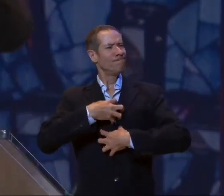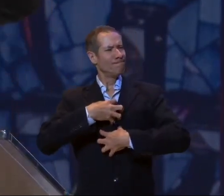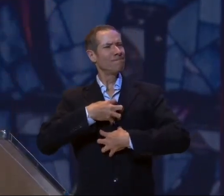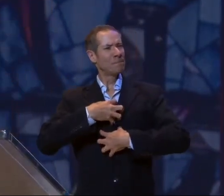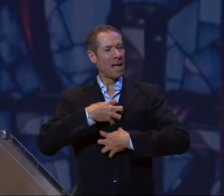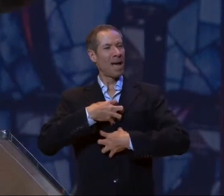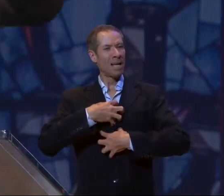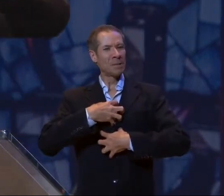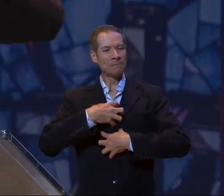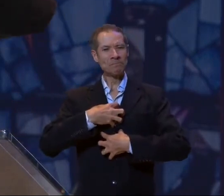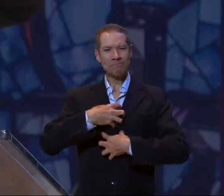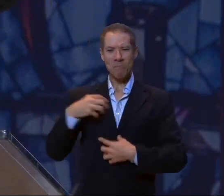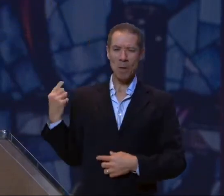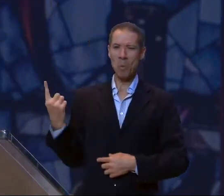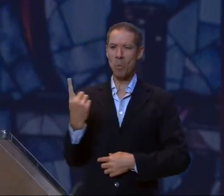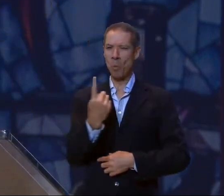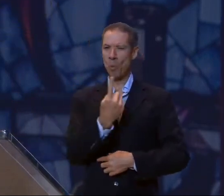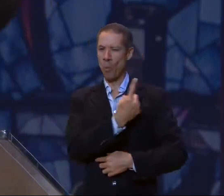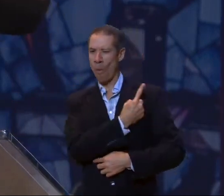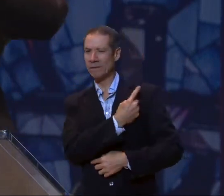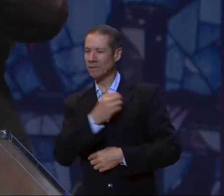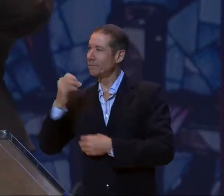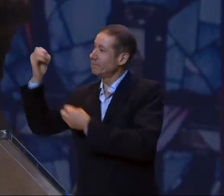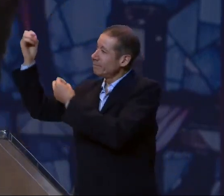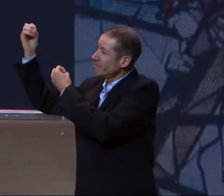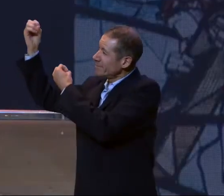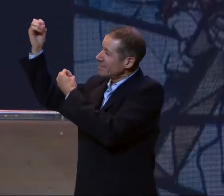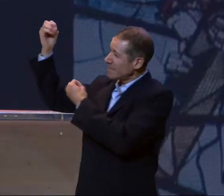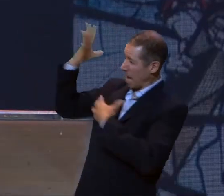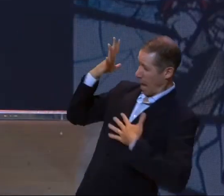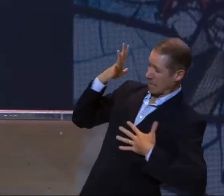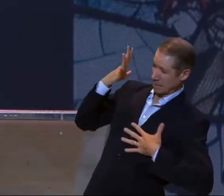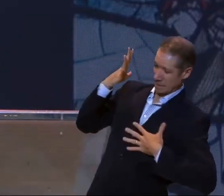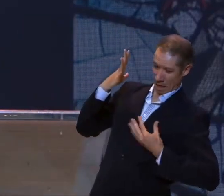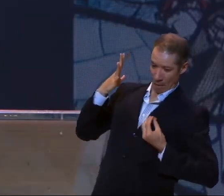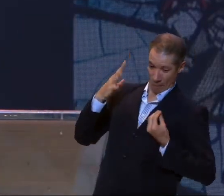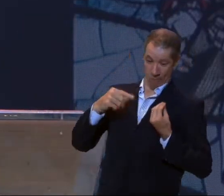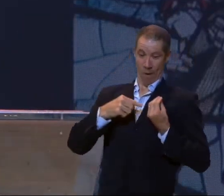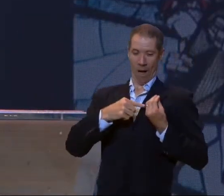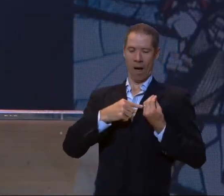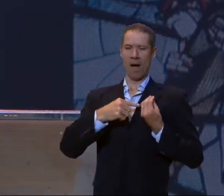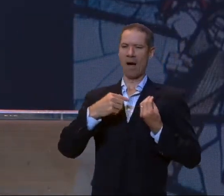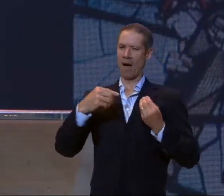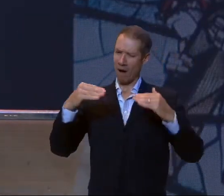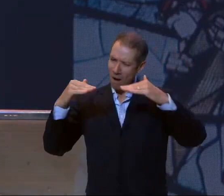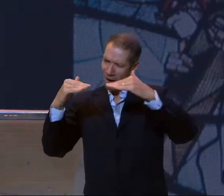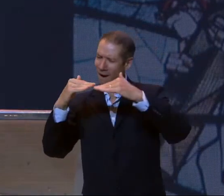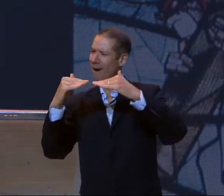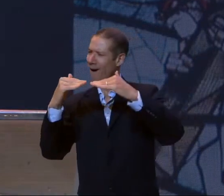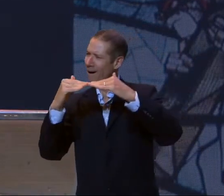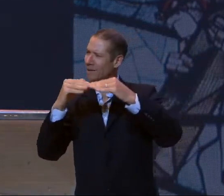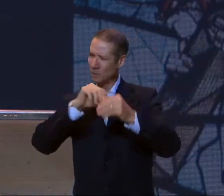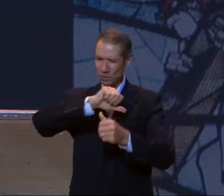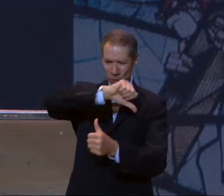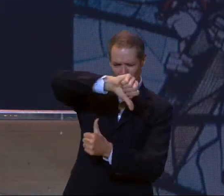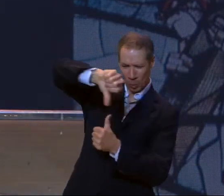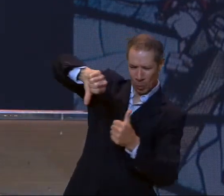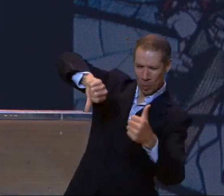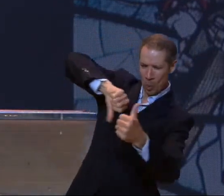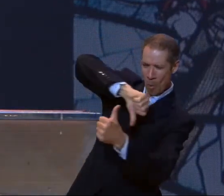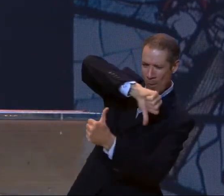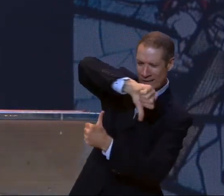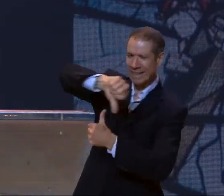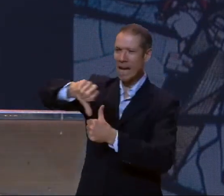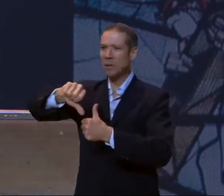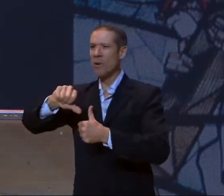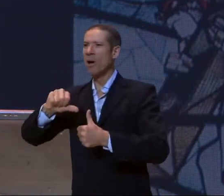quando despejamos graça, é nesse sentido, quando nos tornamos